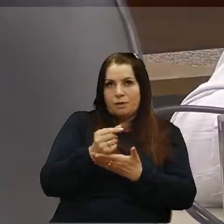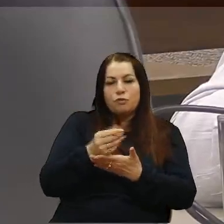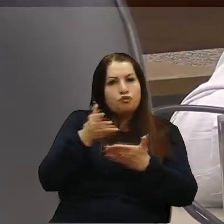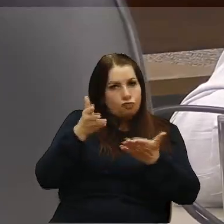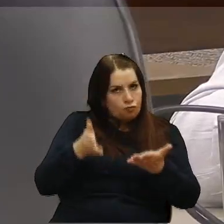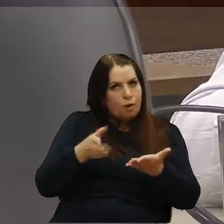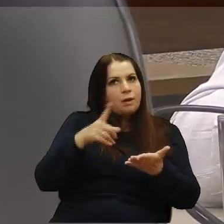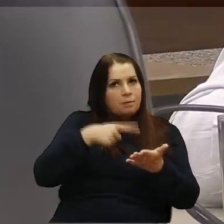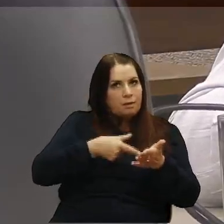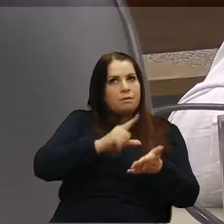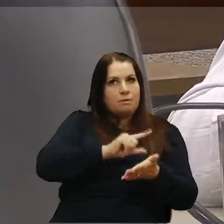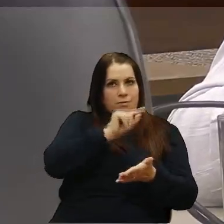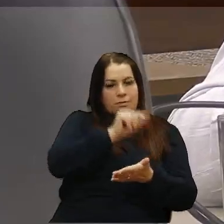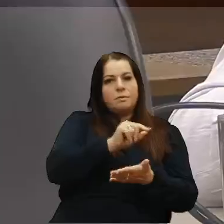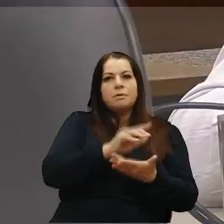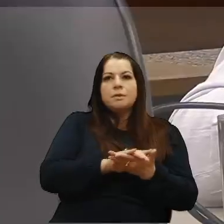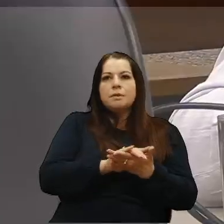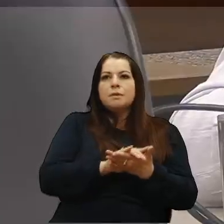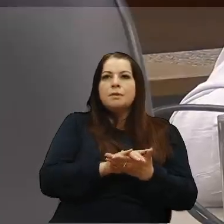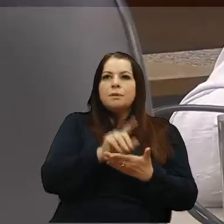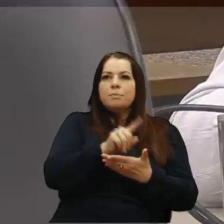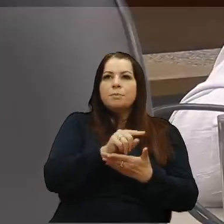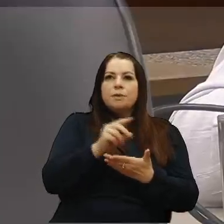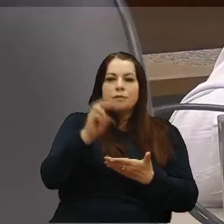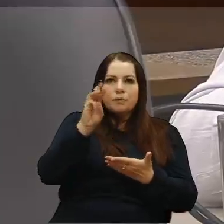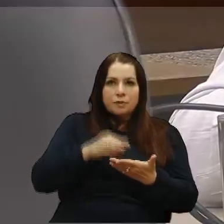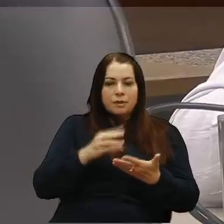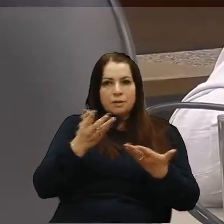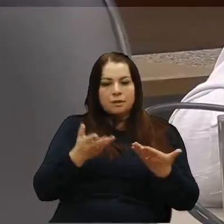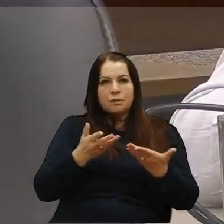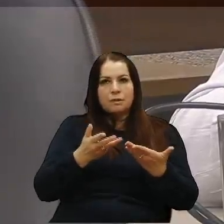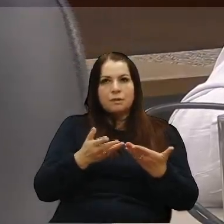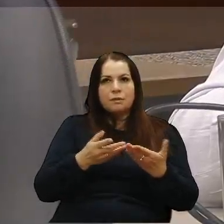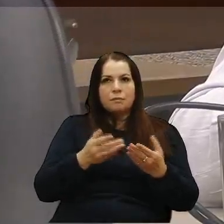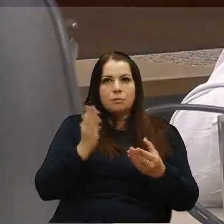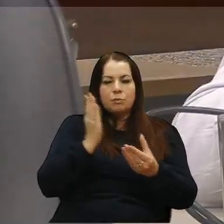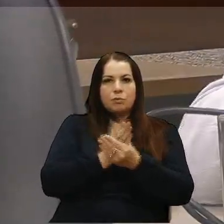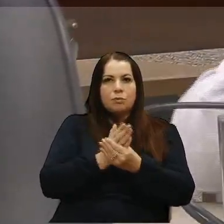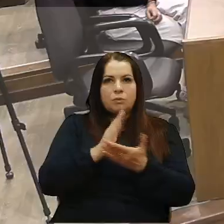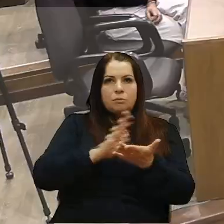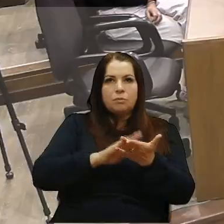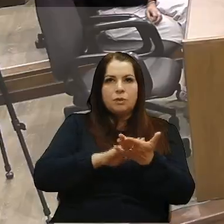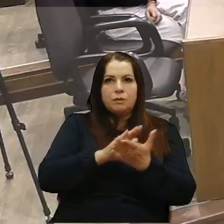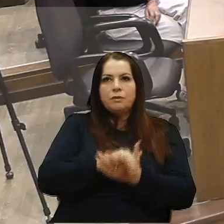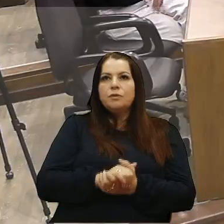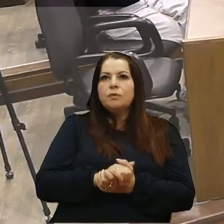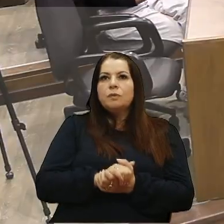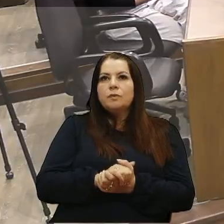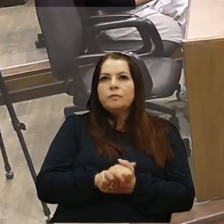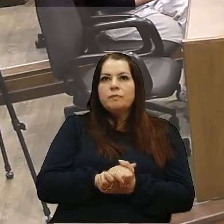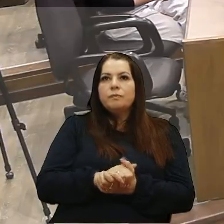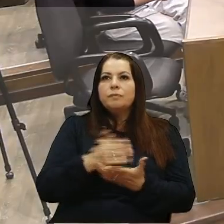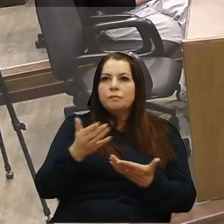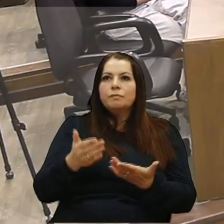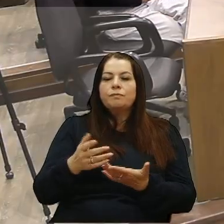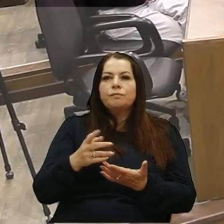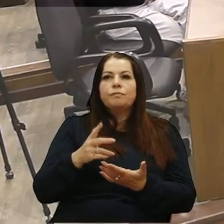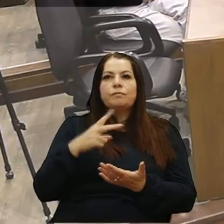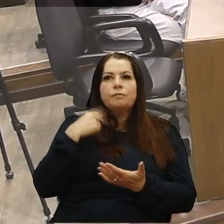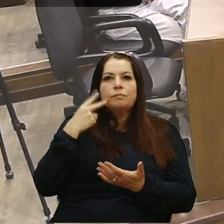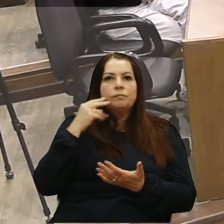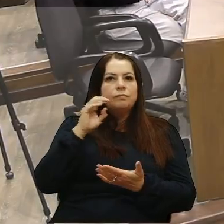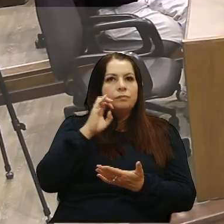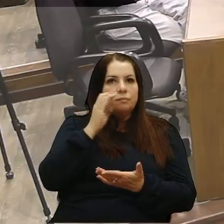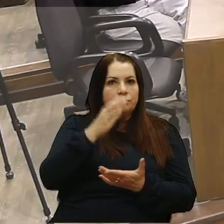já pré-estabelecidos como devidos para a Visate. Então, vou ingressar judicialmente para cobrar isso. Obrigado. Obrigado, vereador. Sua parte, vereadora